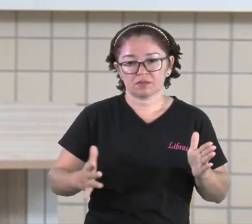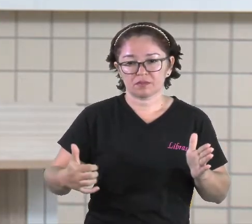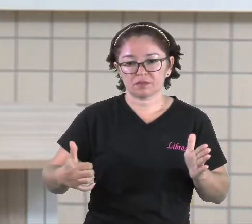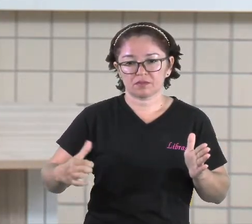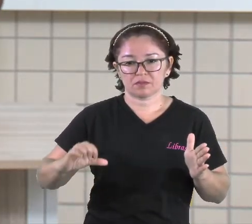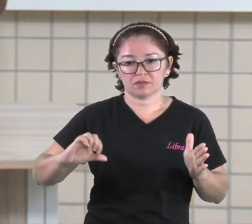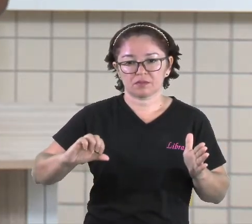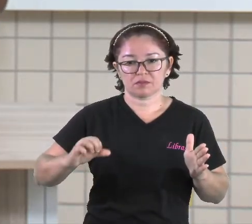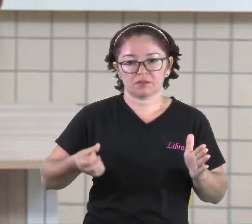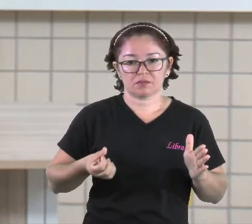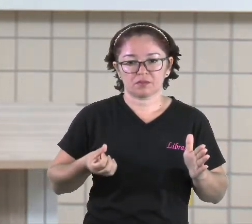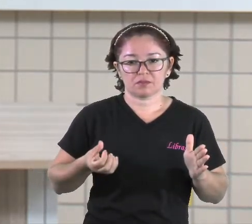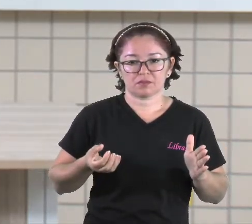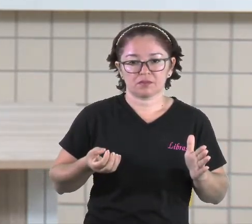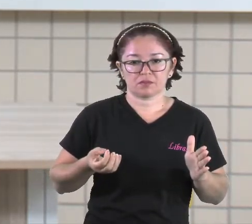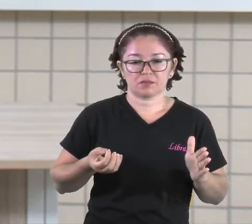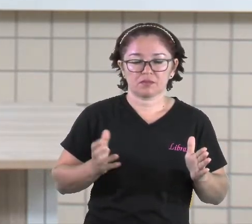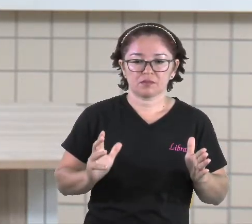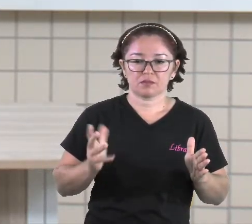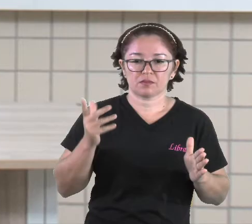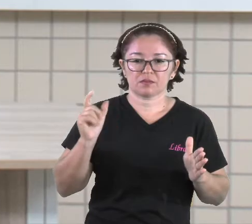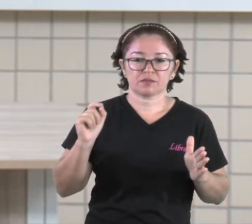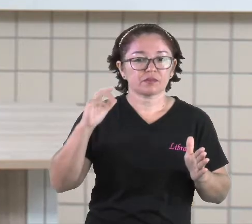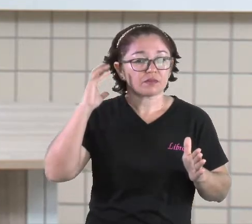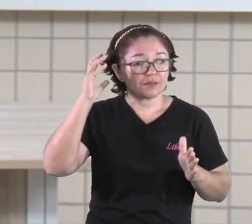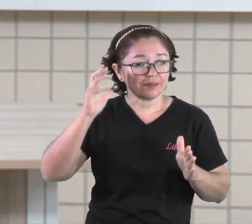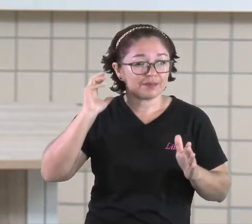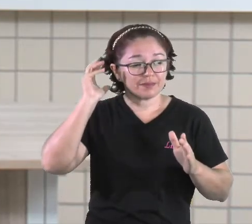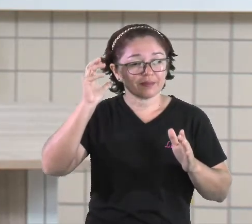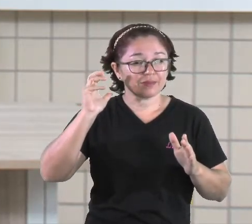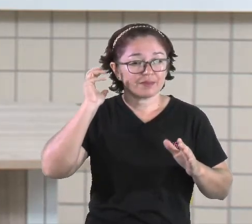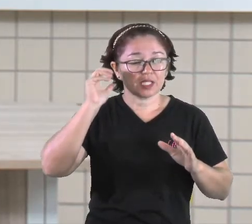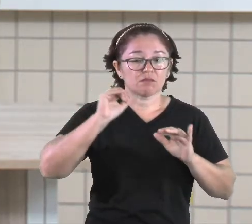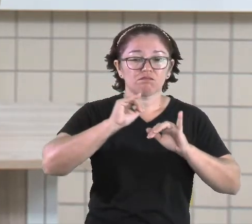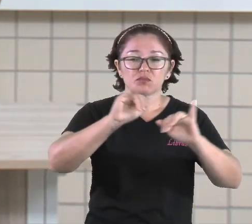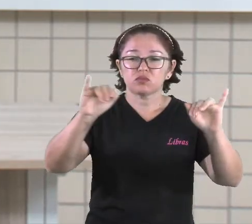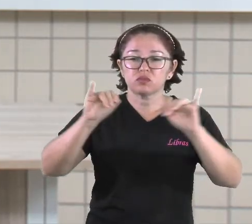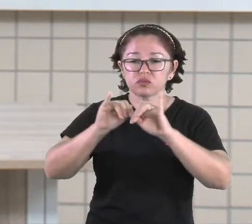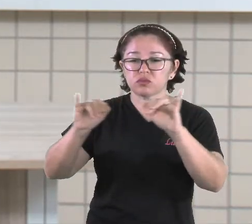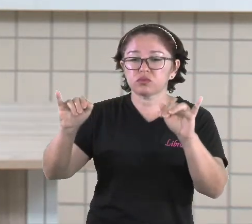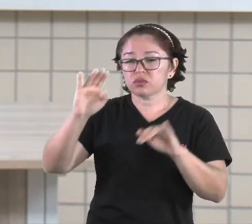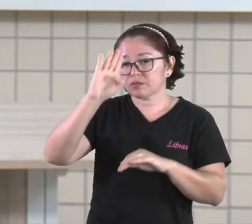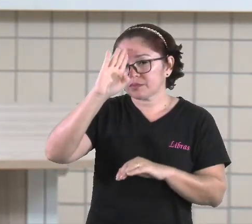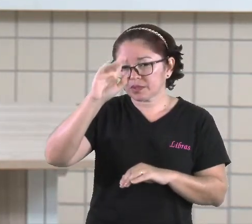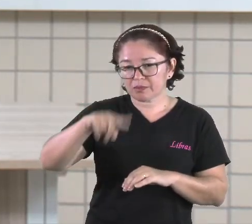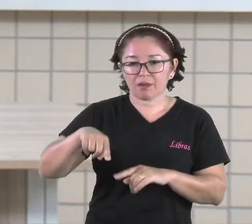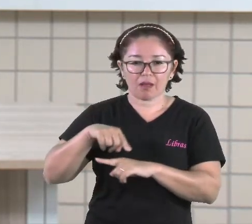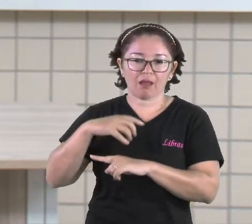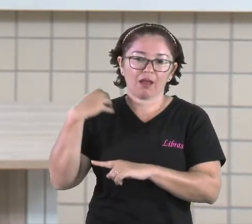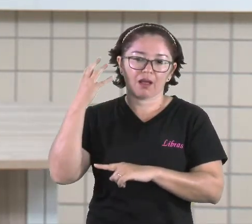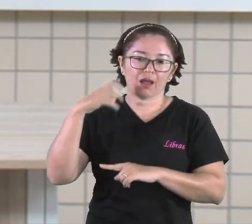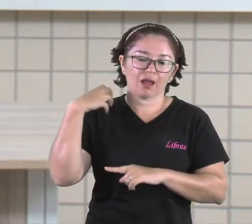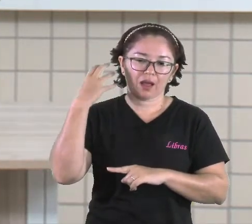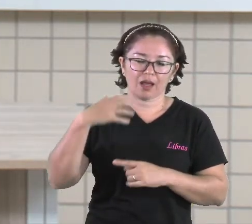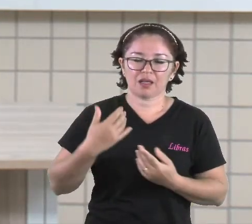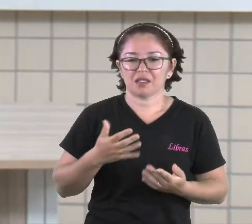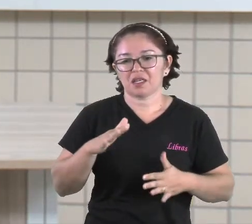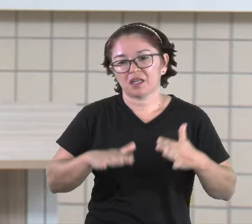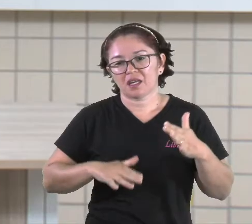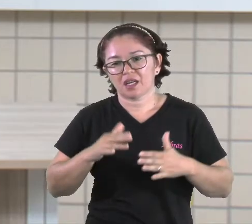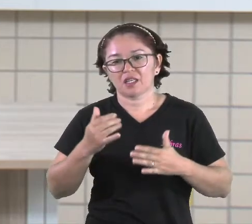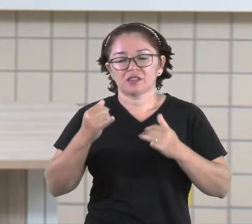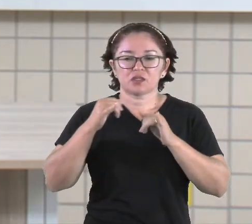rádio passa a ser o principal instrumento de comunicação do Brasil. Notícias, propagandas, entretenimento,